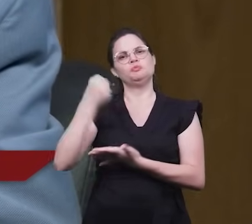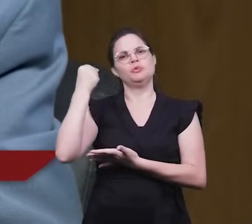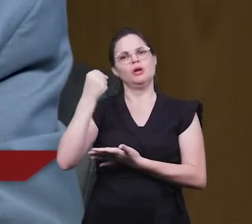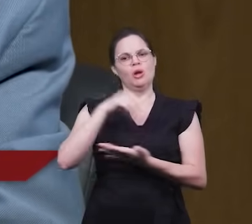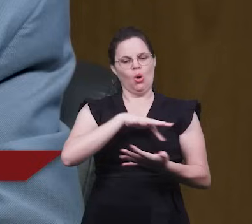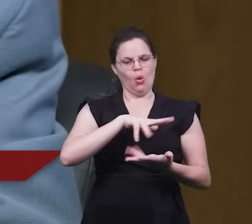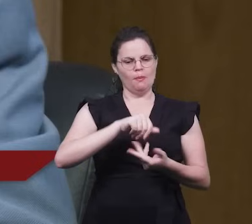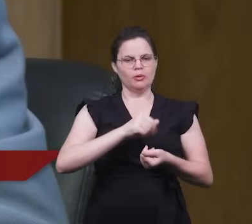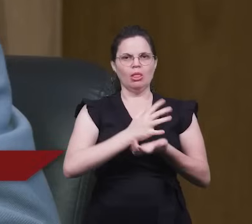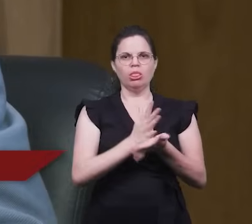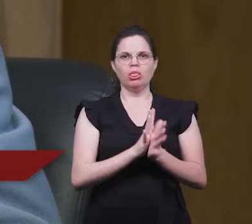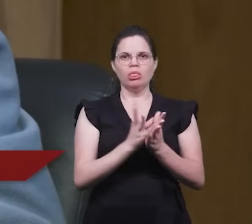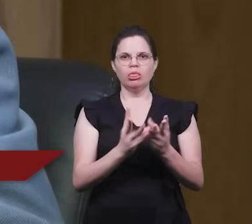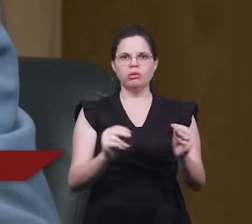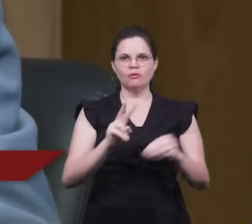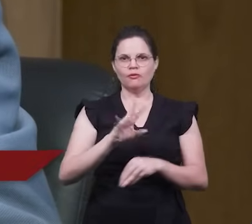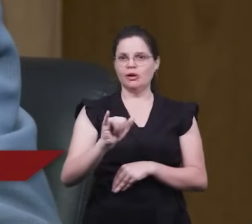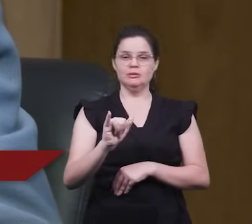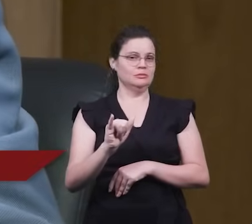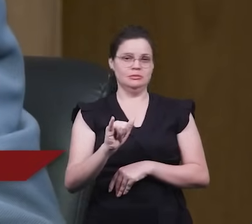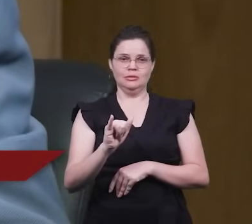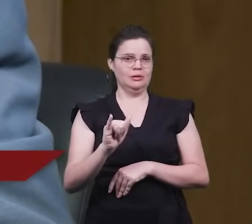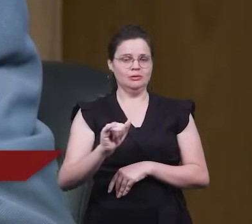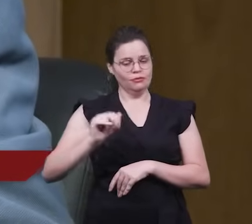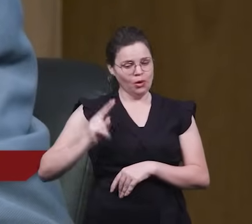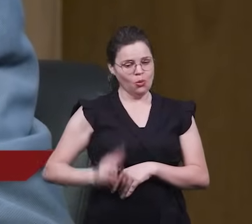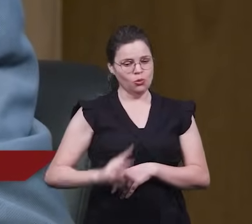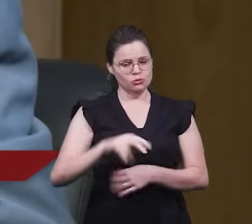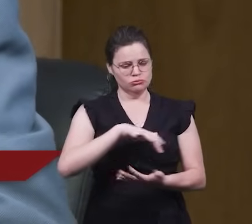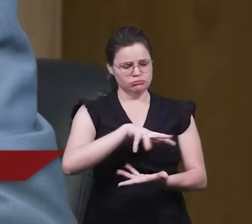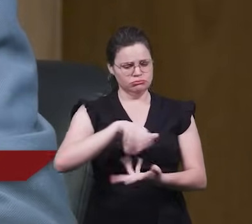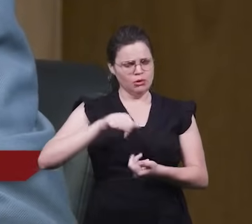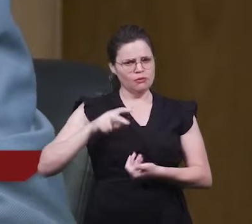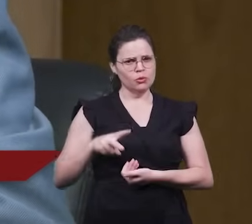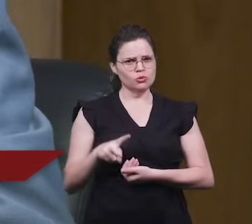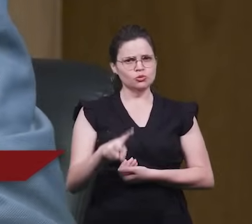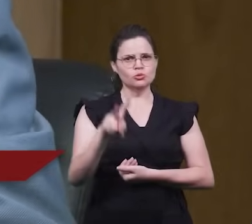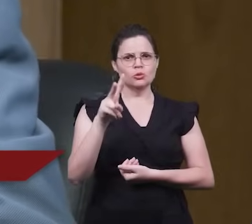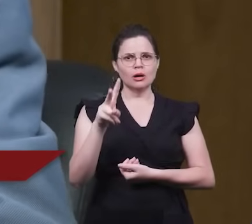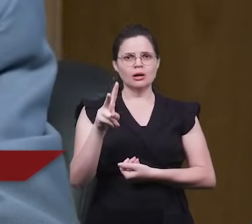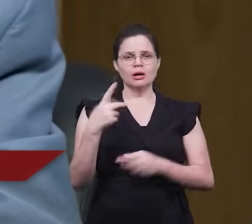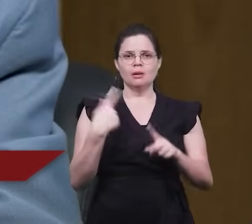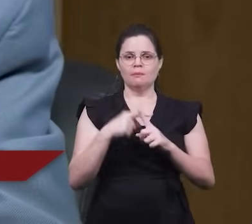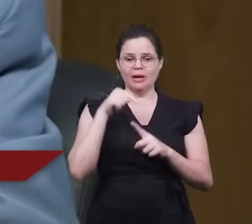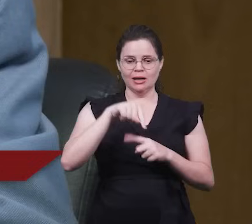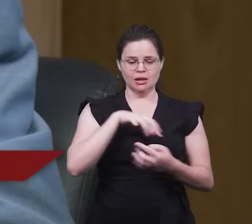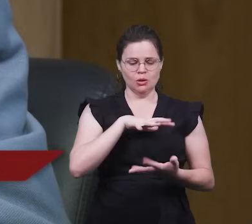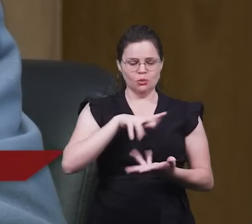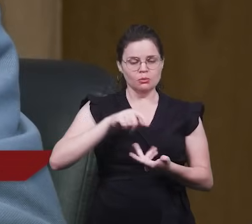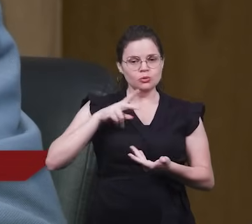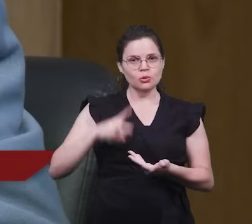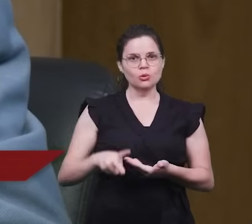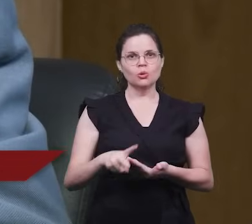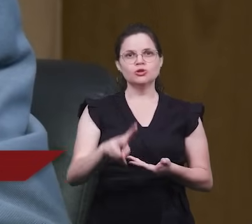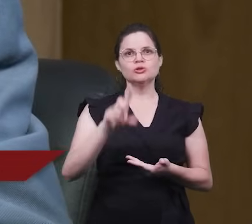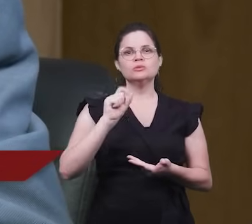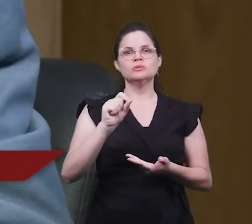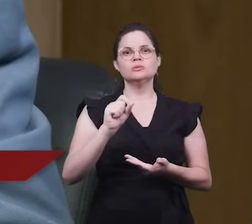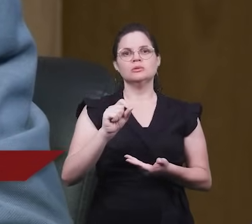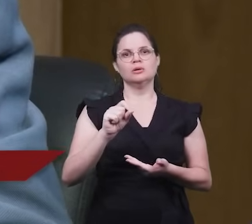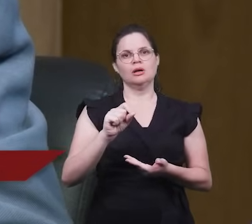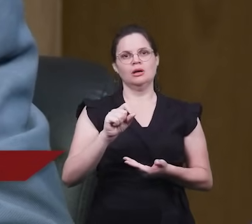vai se acabar? Não. O mundo não vai se acabar. A história para o mundo é a história